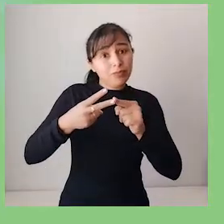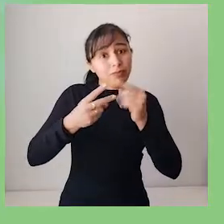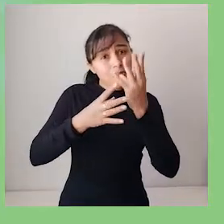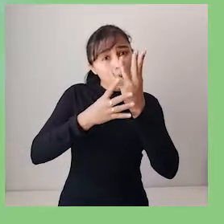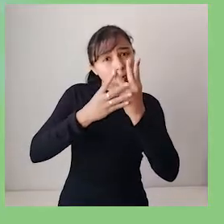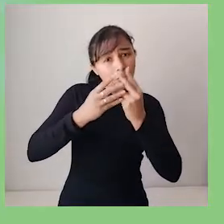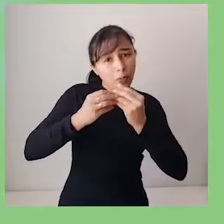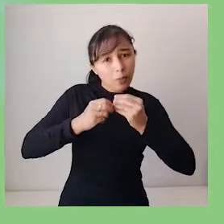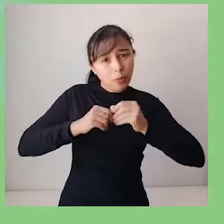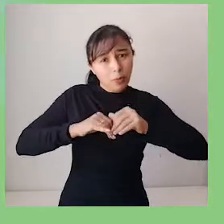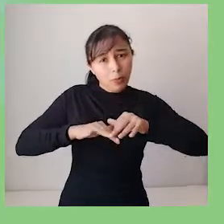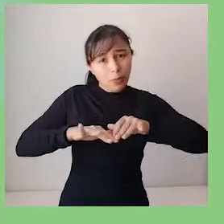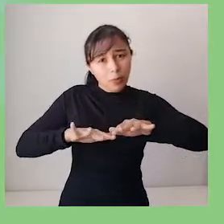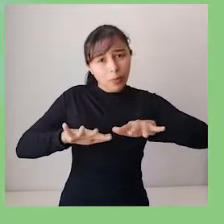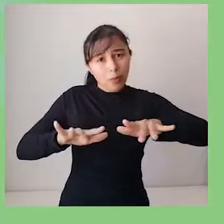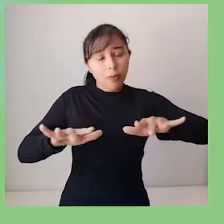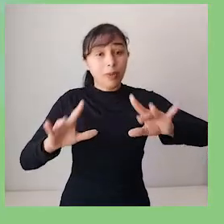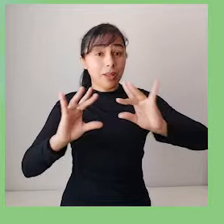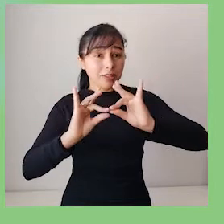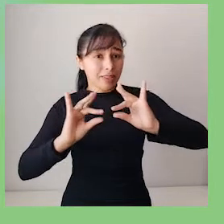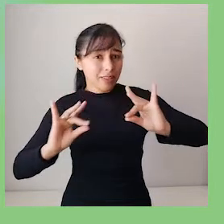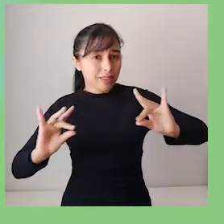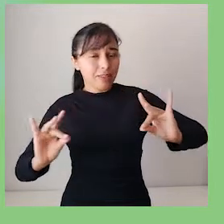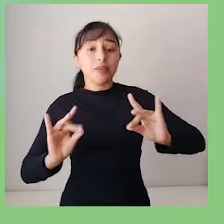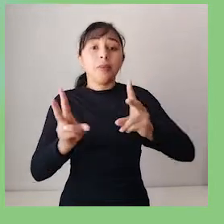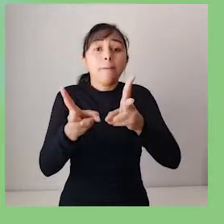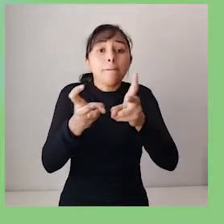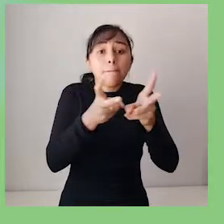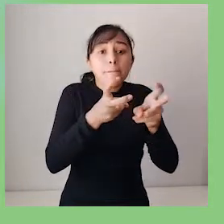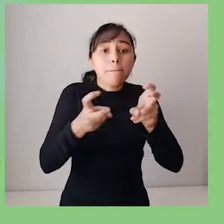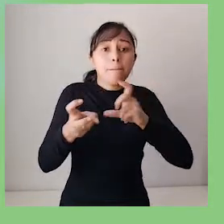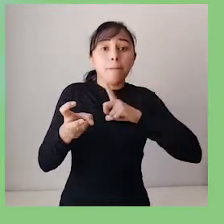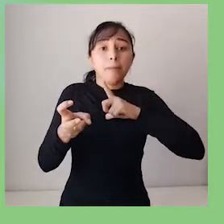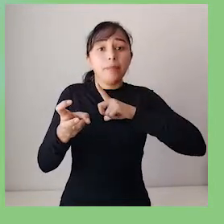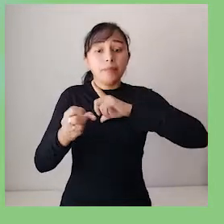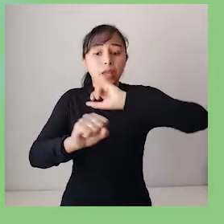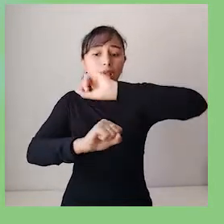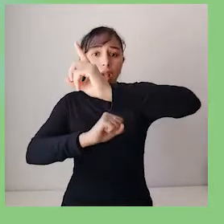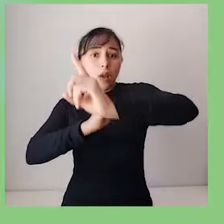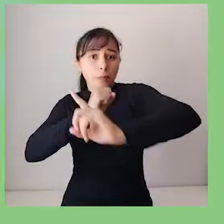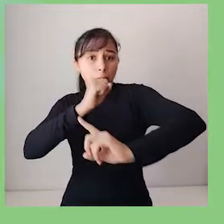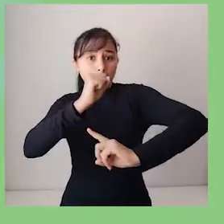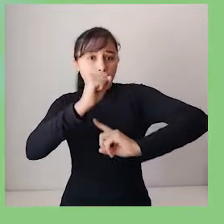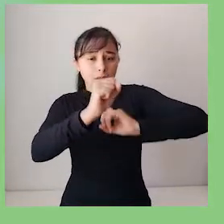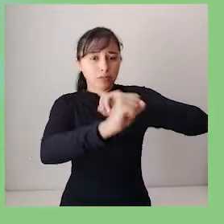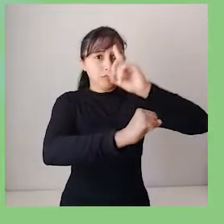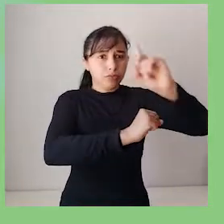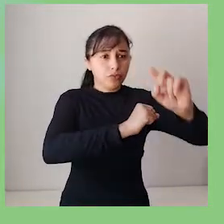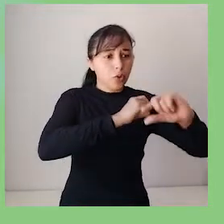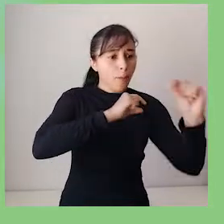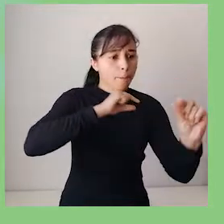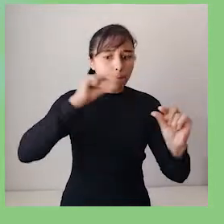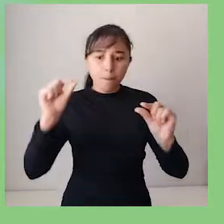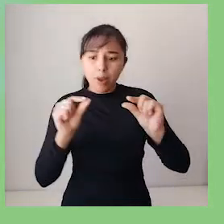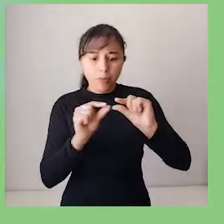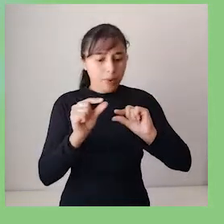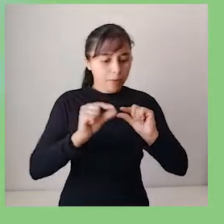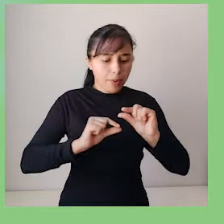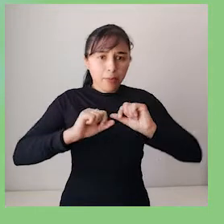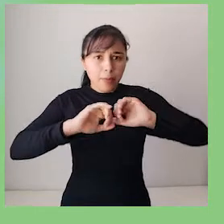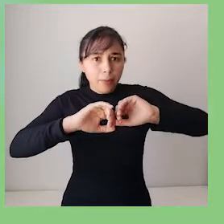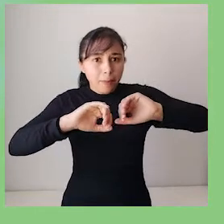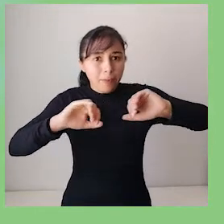matéria tem as partículas que a compõem um pouco mais afastadas, tanto que, se